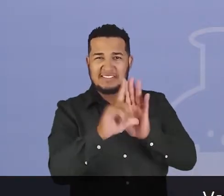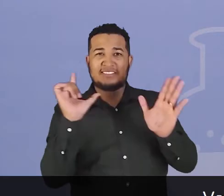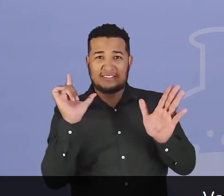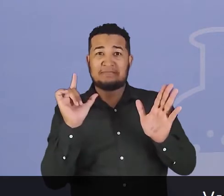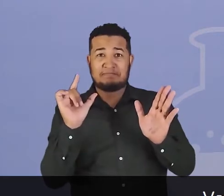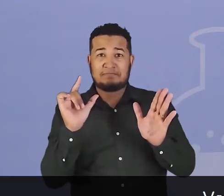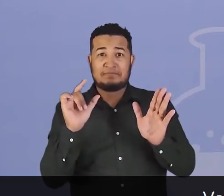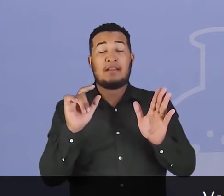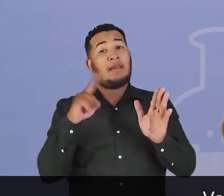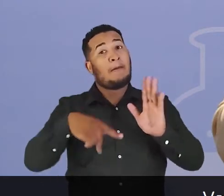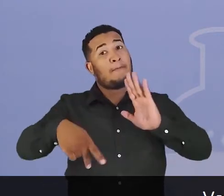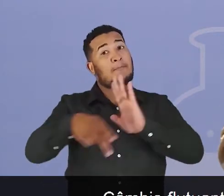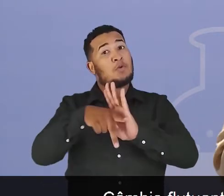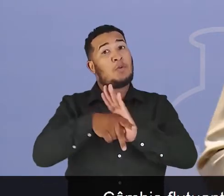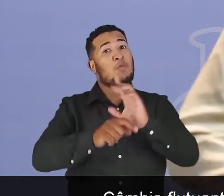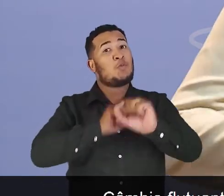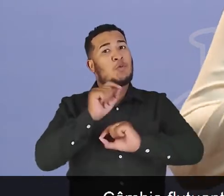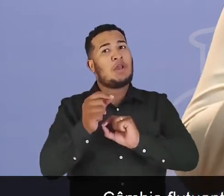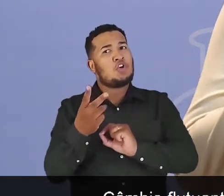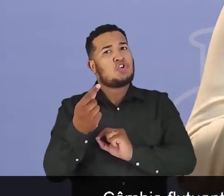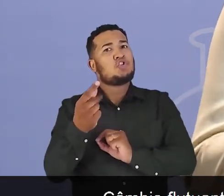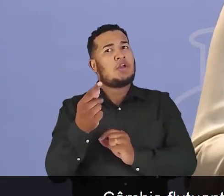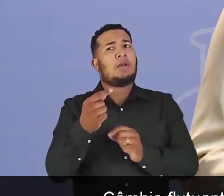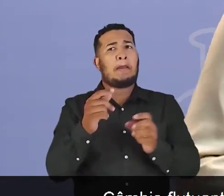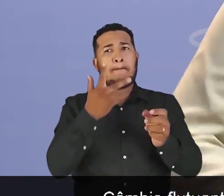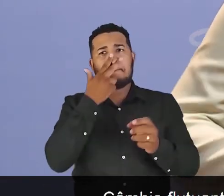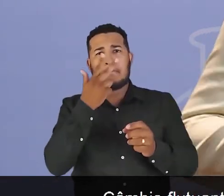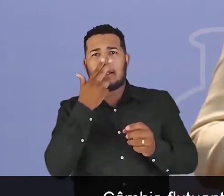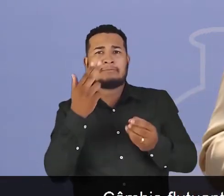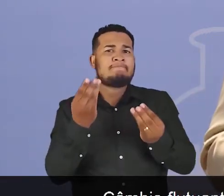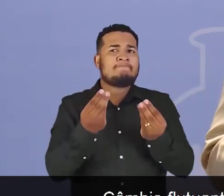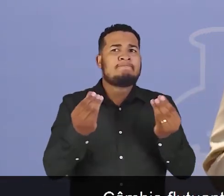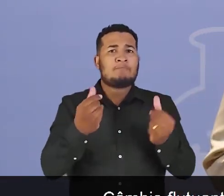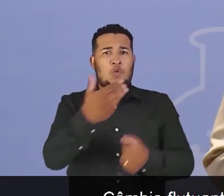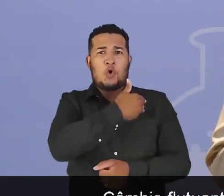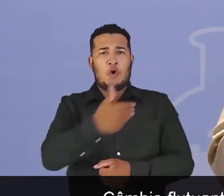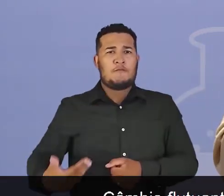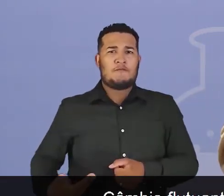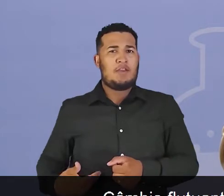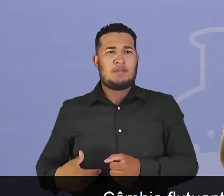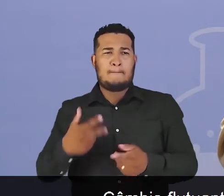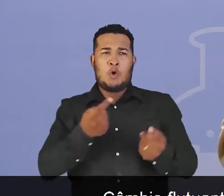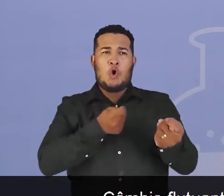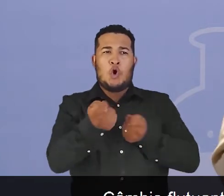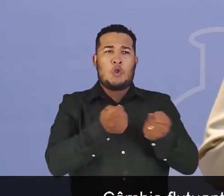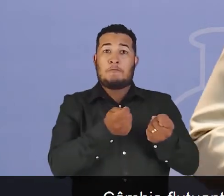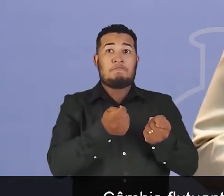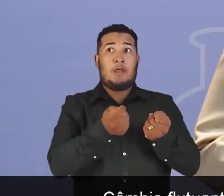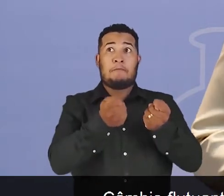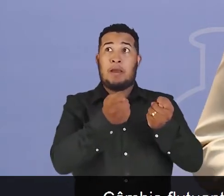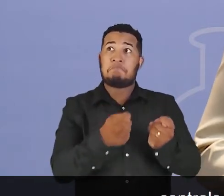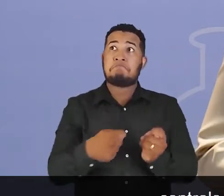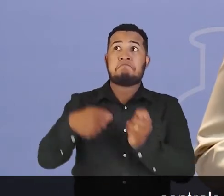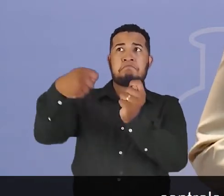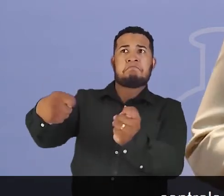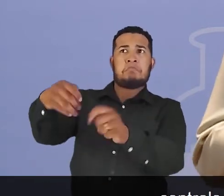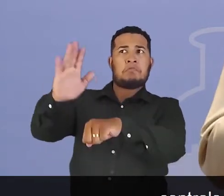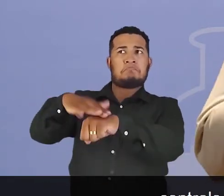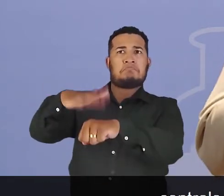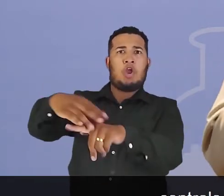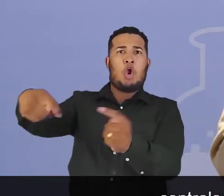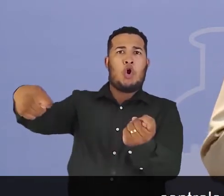câmbio flutuante? Câmbio flutuante é aquele dinheiro que, de certa forma, o governo deixa de ter um controle